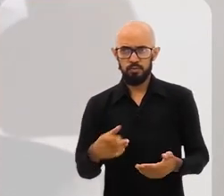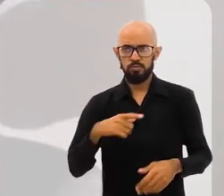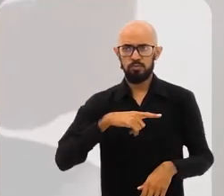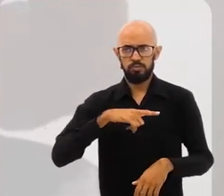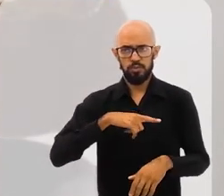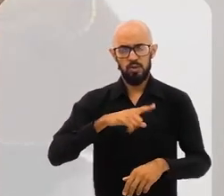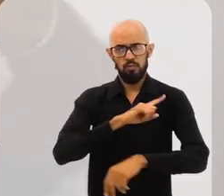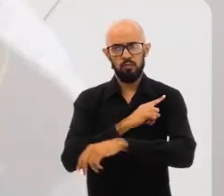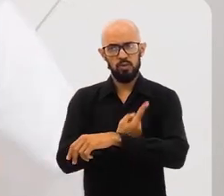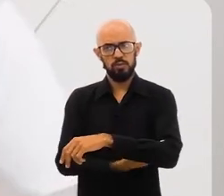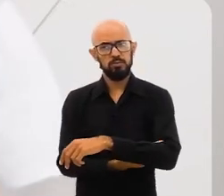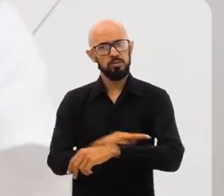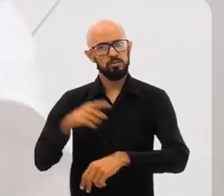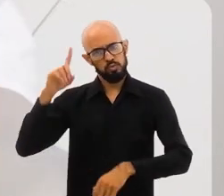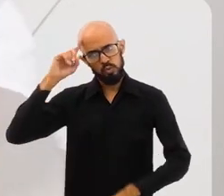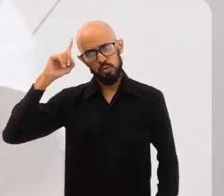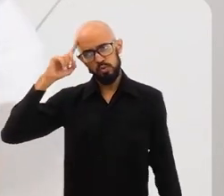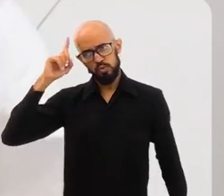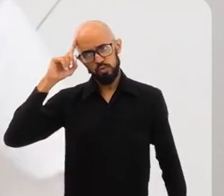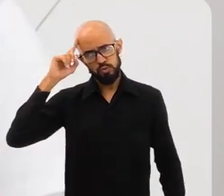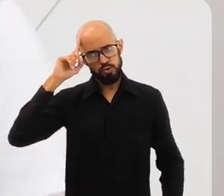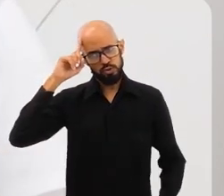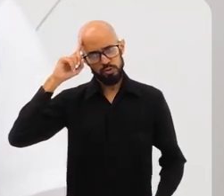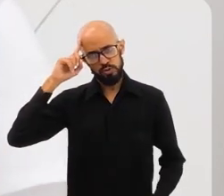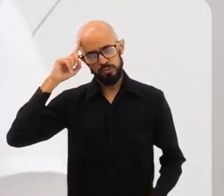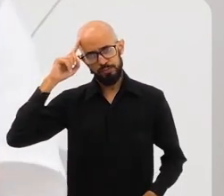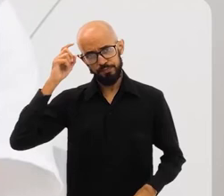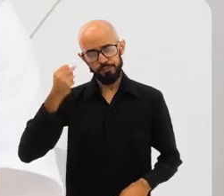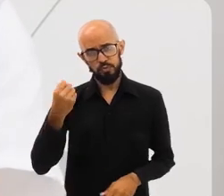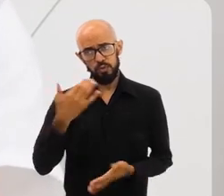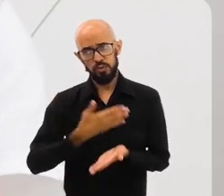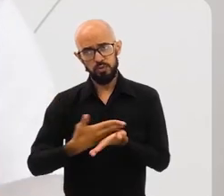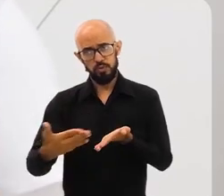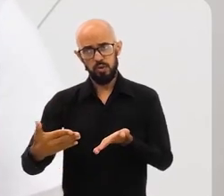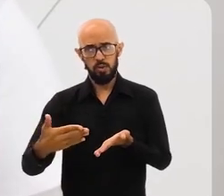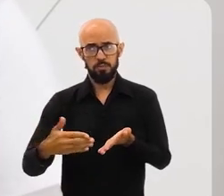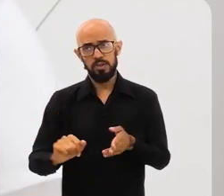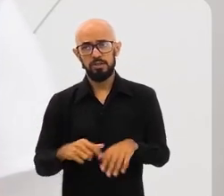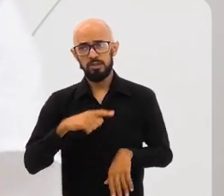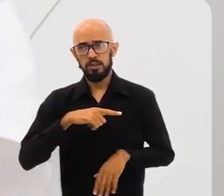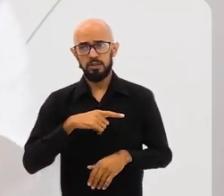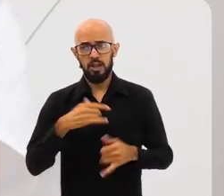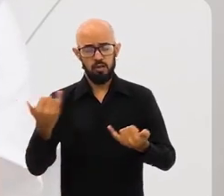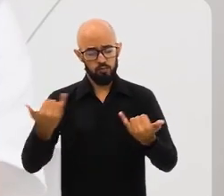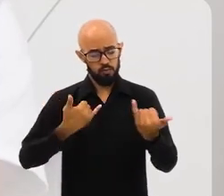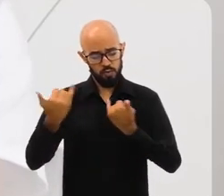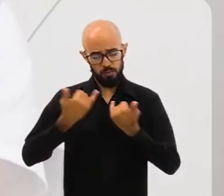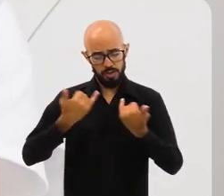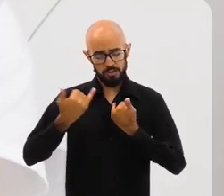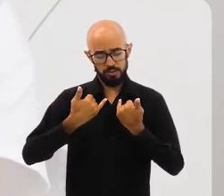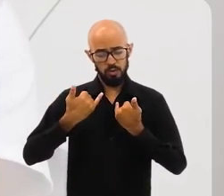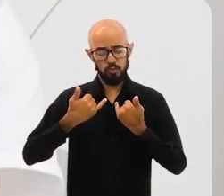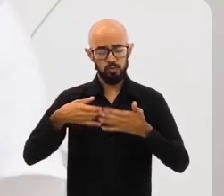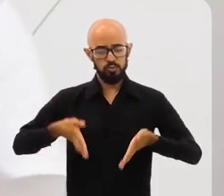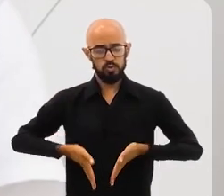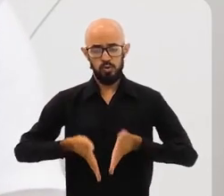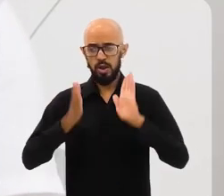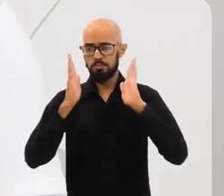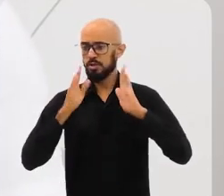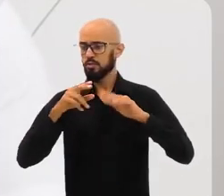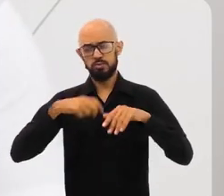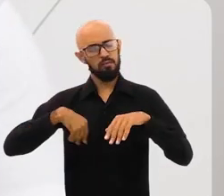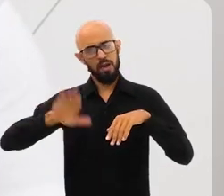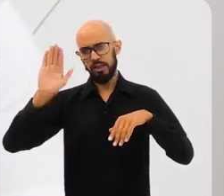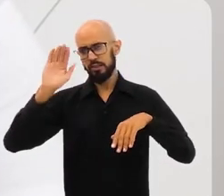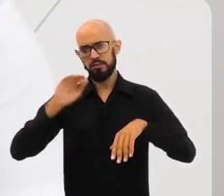que seja de tempos em tempos e sem Diário de um momento que você faz a sua iniciação E você tem a informação do sobre seu destino você